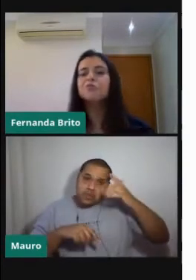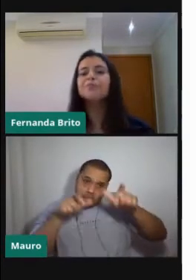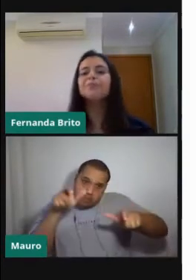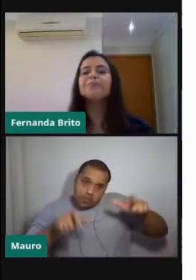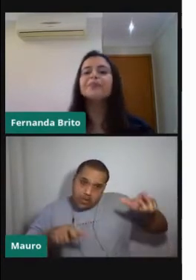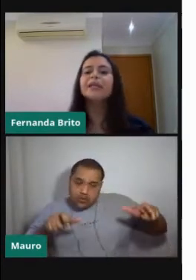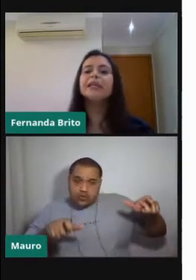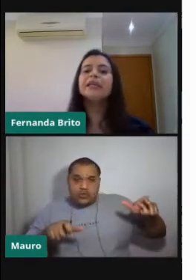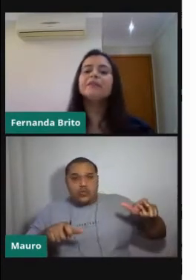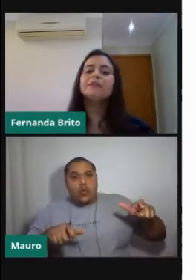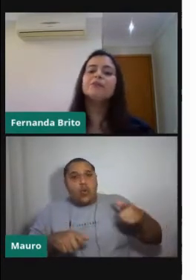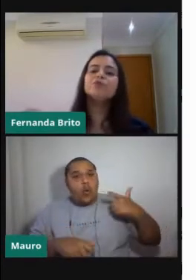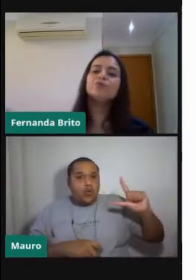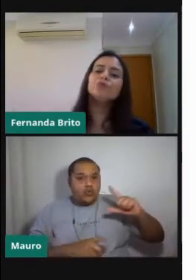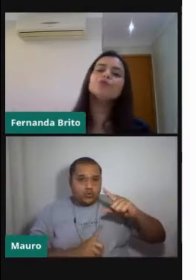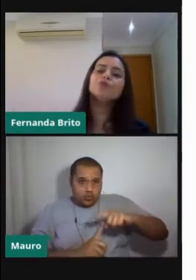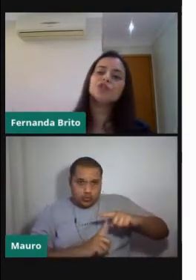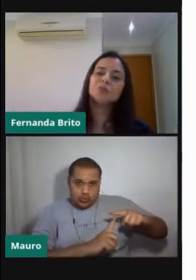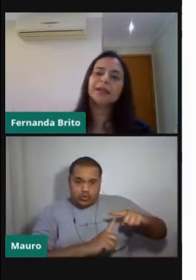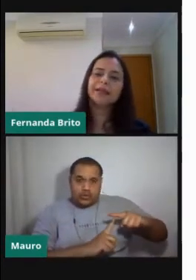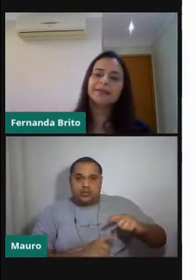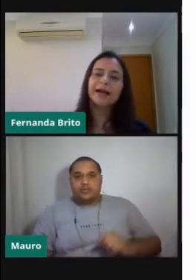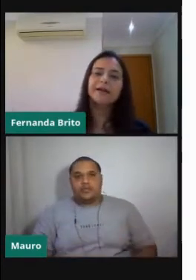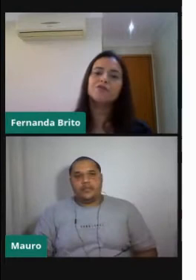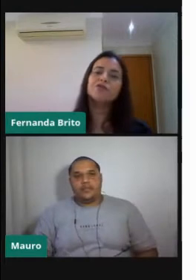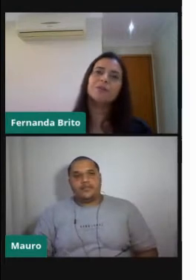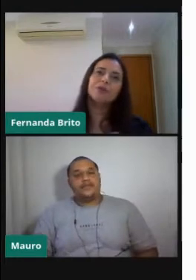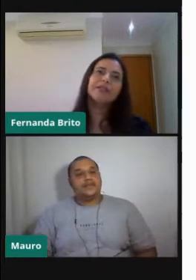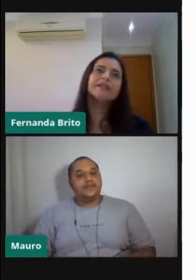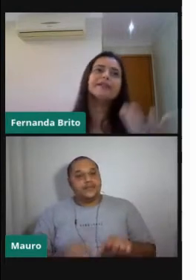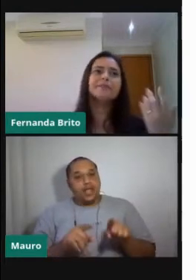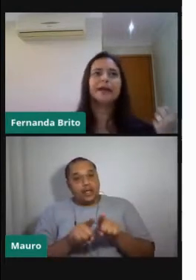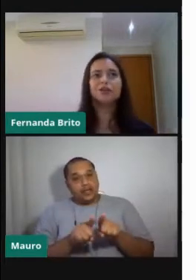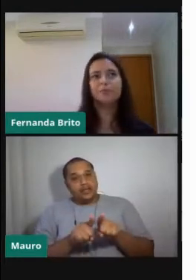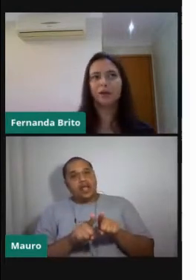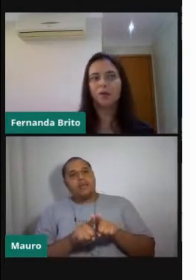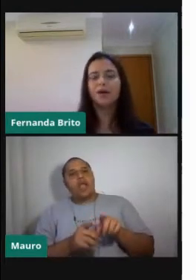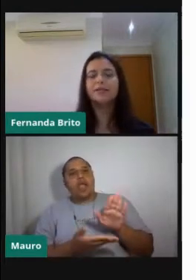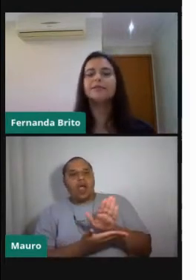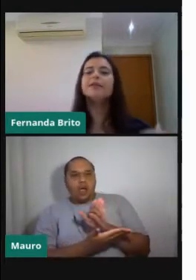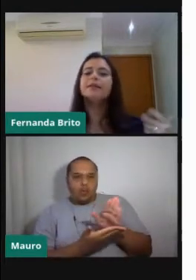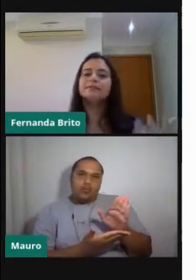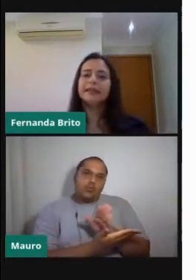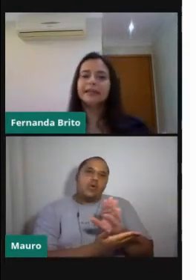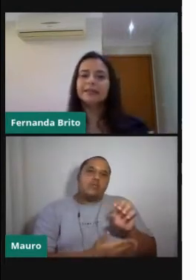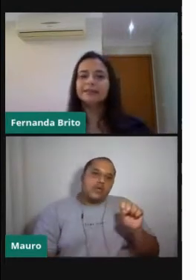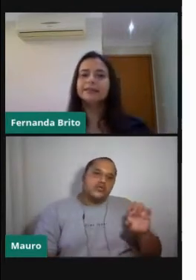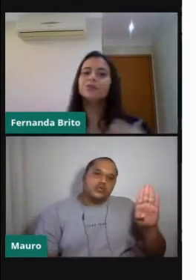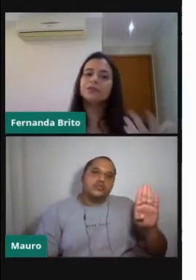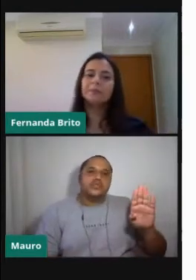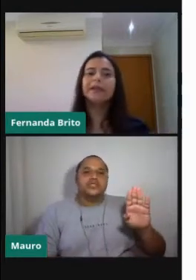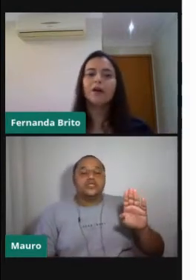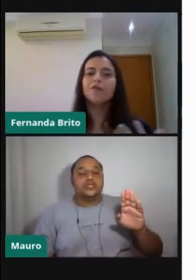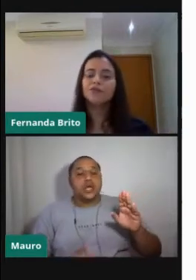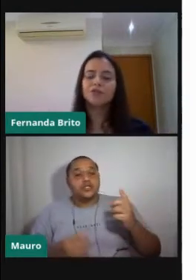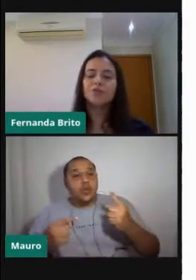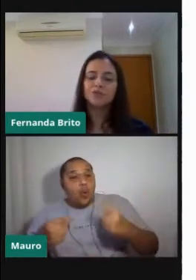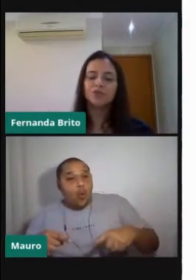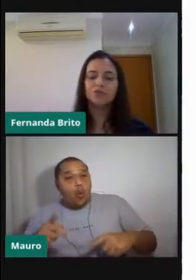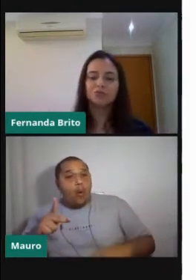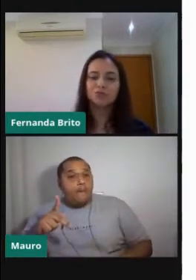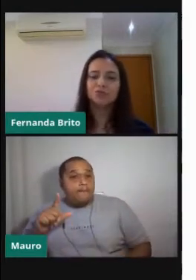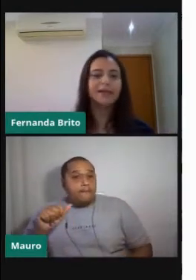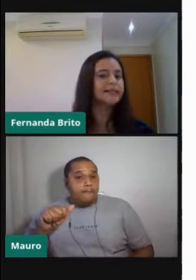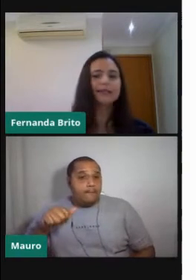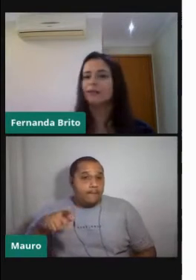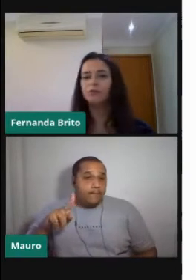fracionada mesmo, e o uso de antiplaquetários, que poderia ser mais precoce, tem sido também alvo de